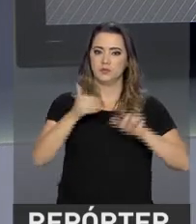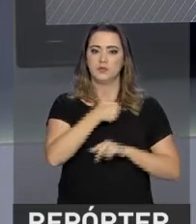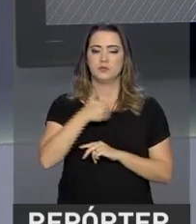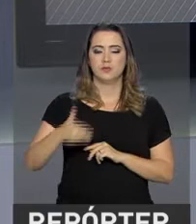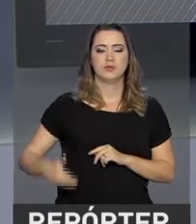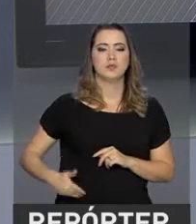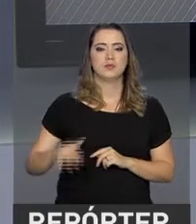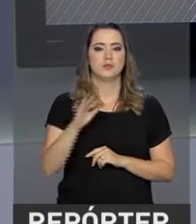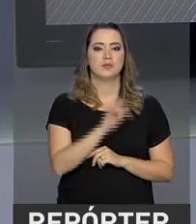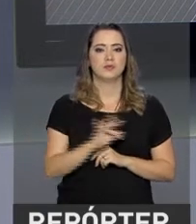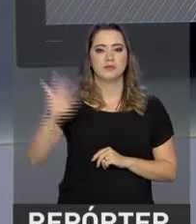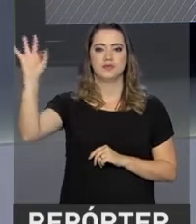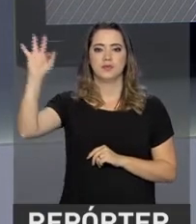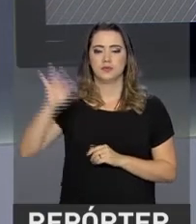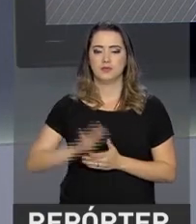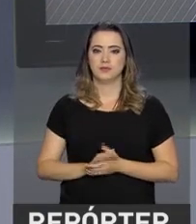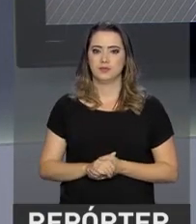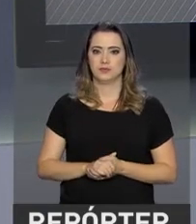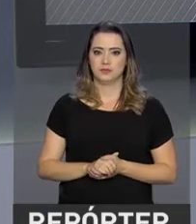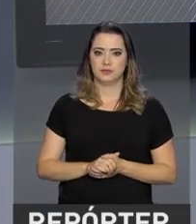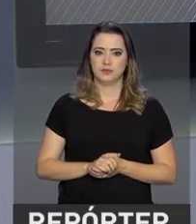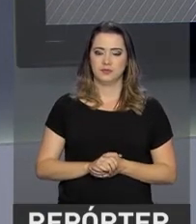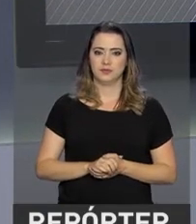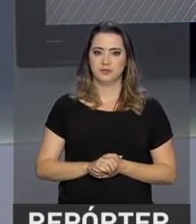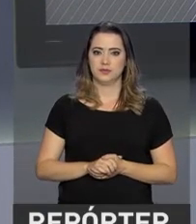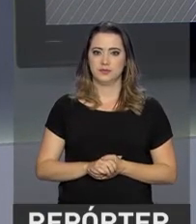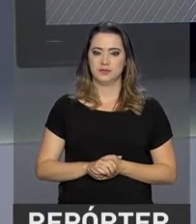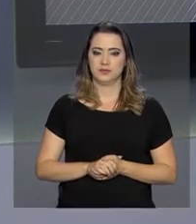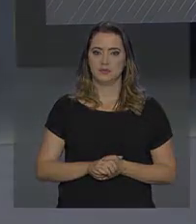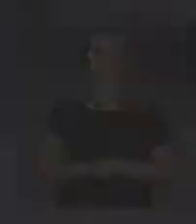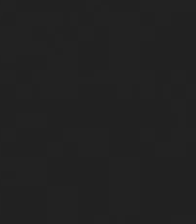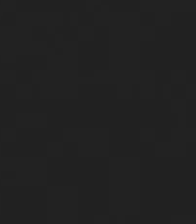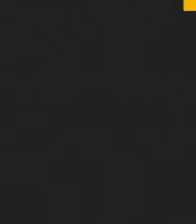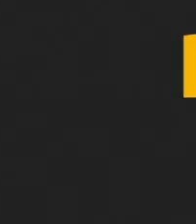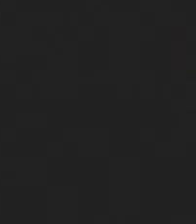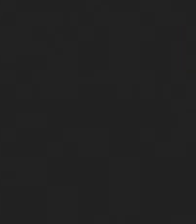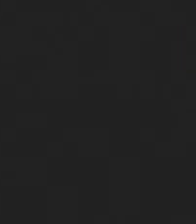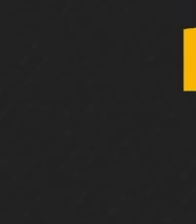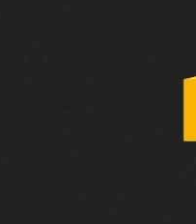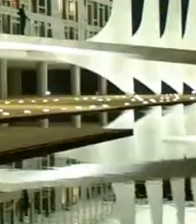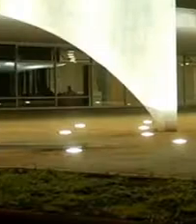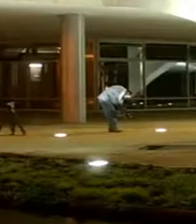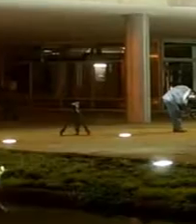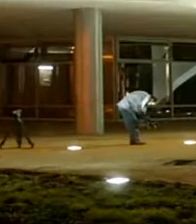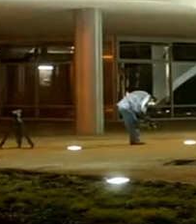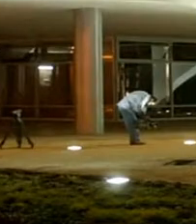continue com a gente aqui na NBR, a TV do Governo Federal. Thank you.